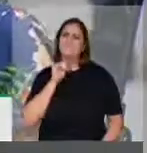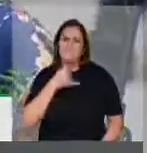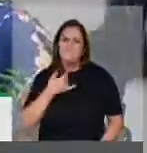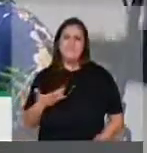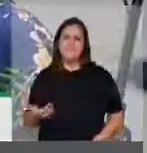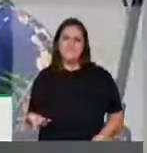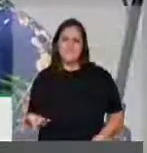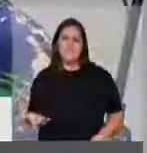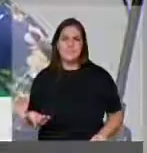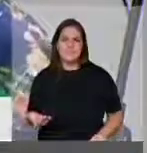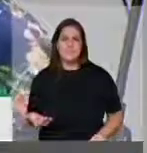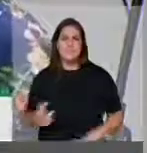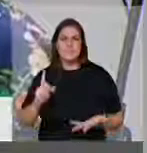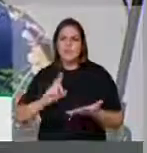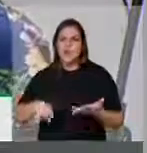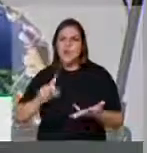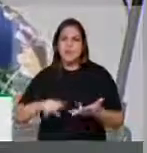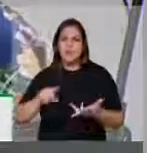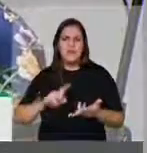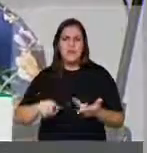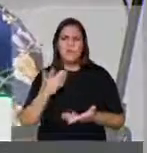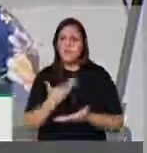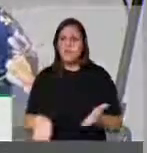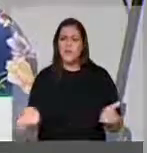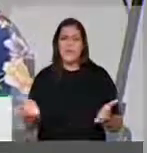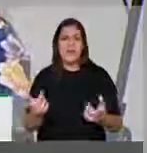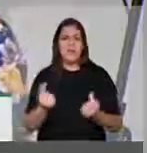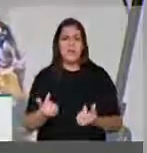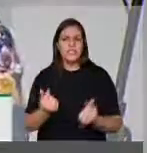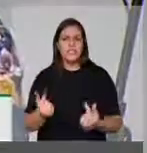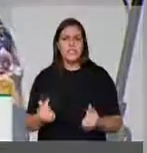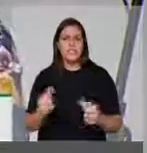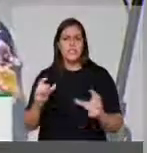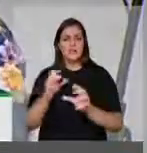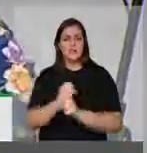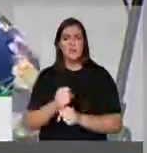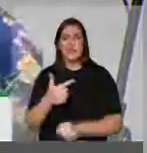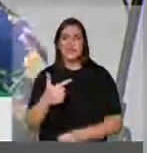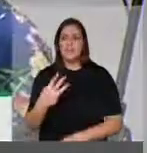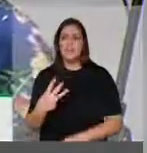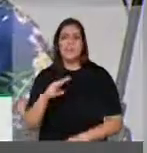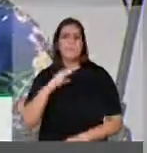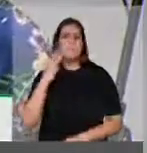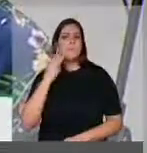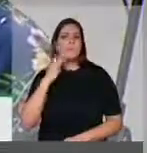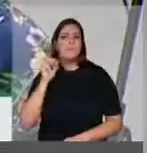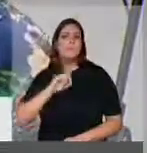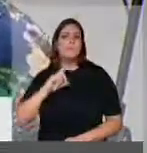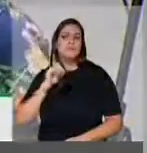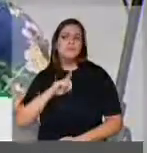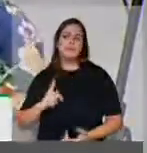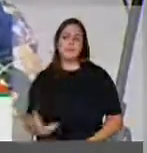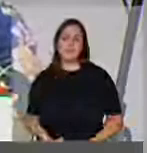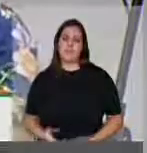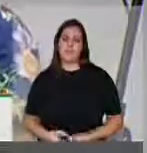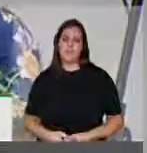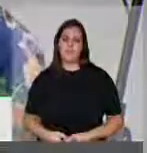desse bloco de cortes de Minas Gerais, que chega ao montante de 23 milhões, incluir aí